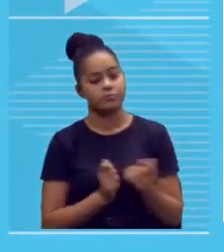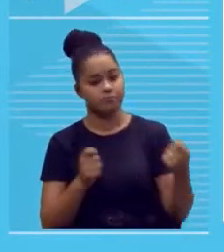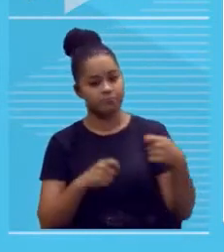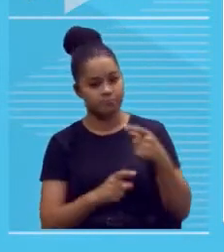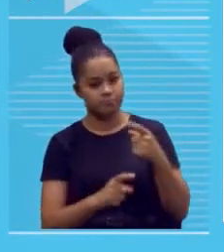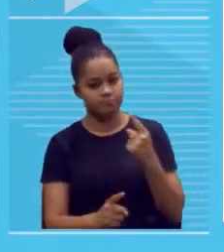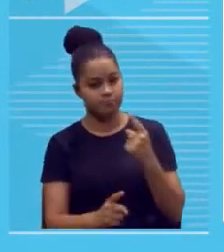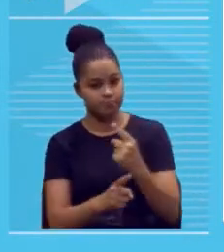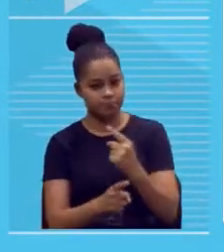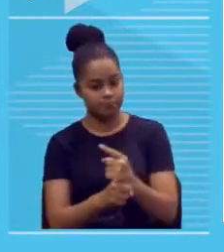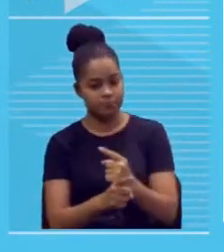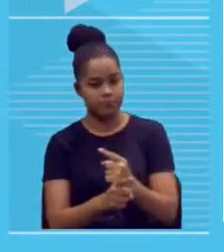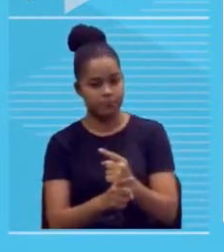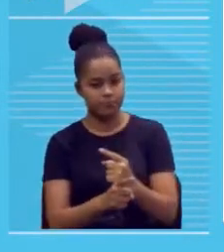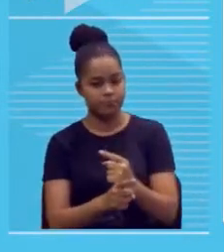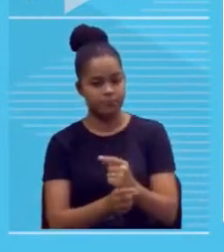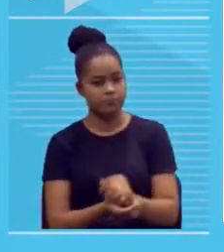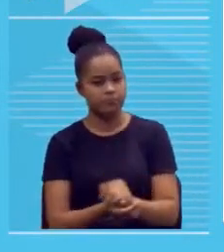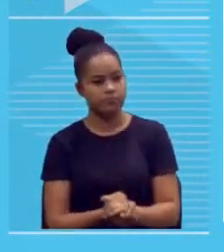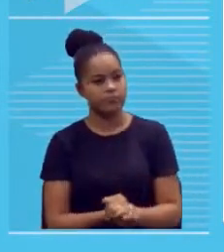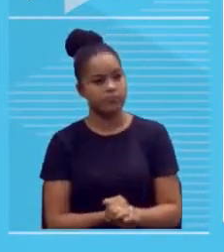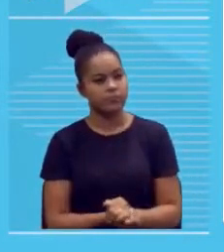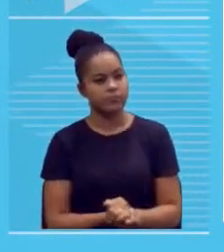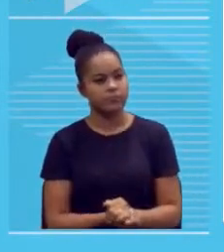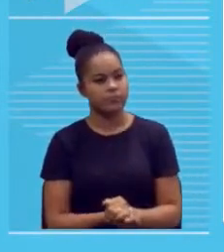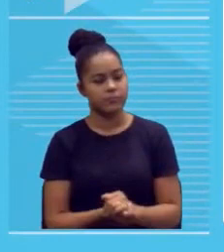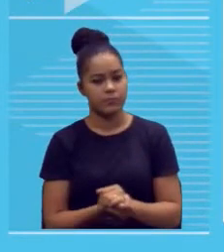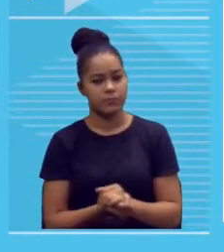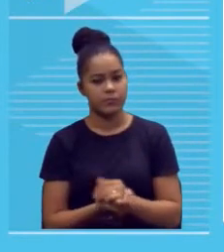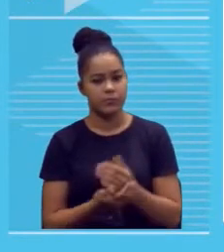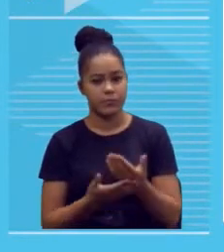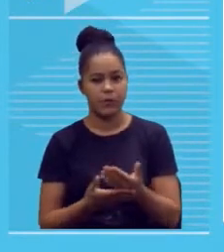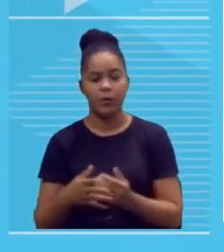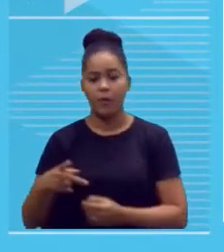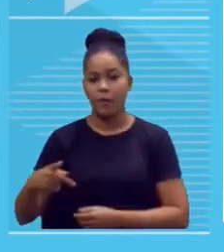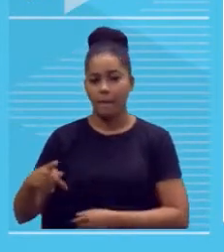isso? Gente, todo par ordenado...